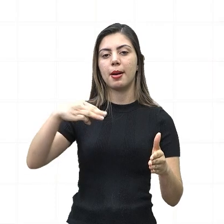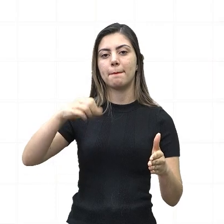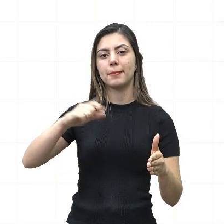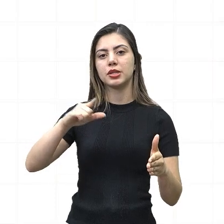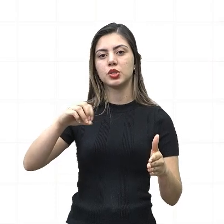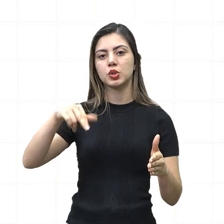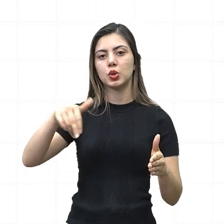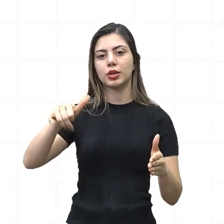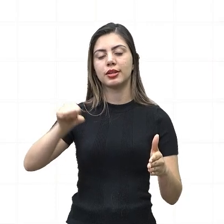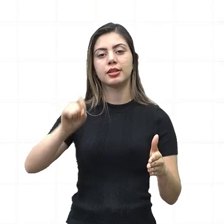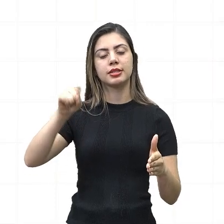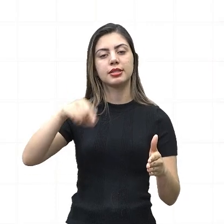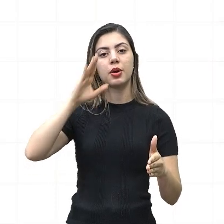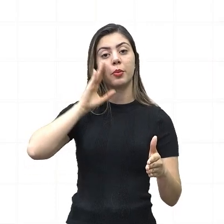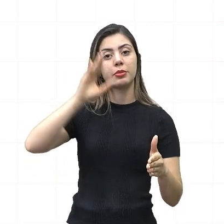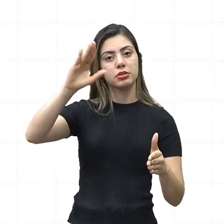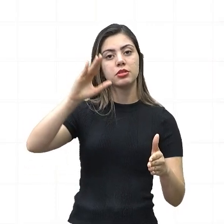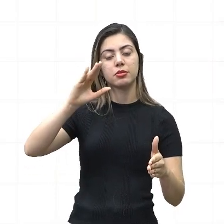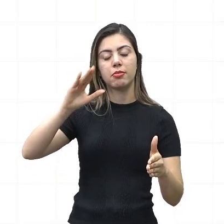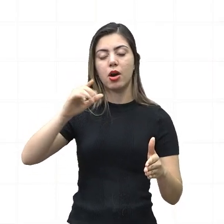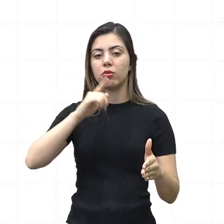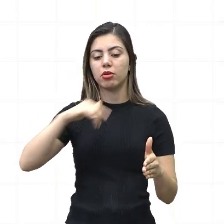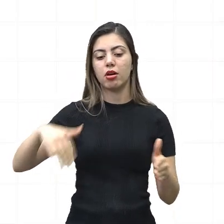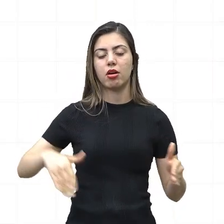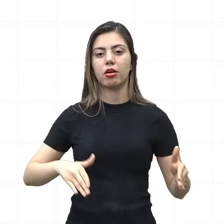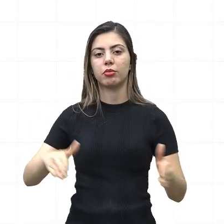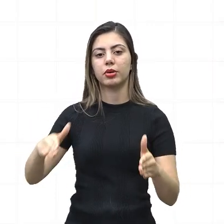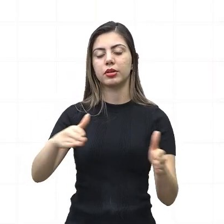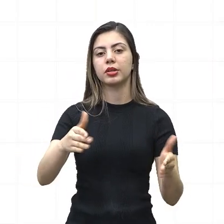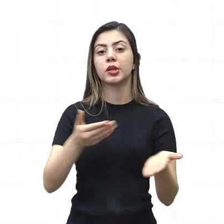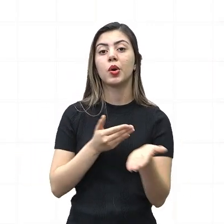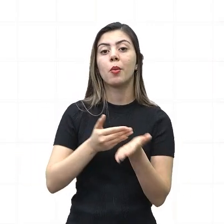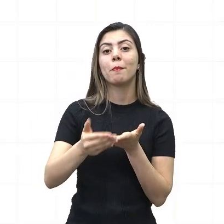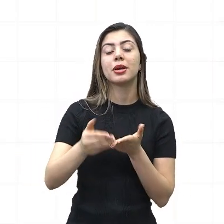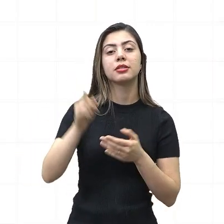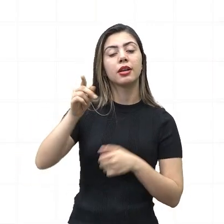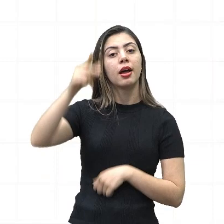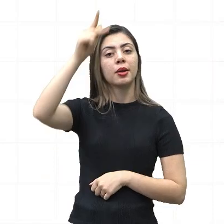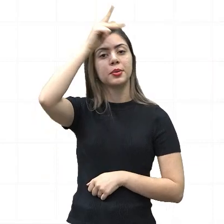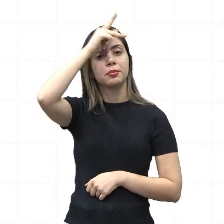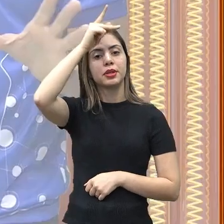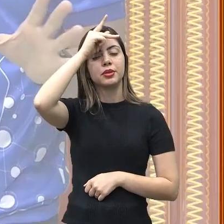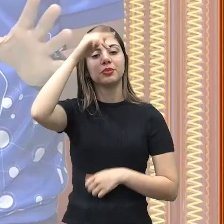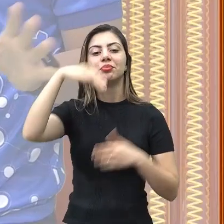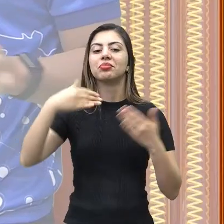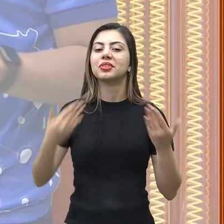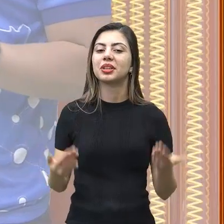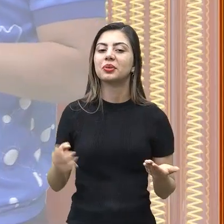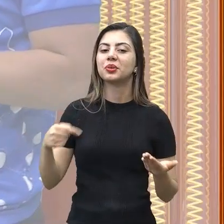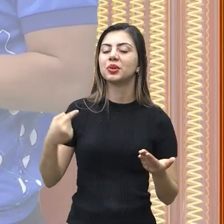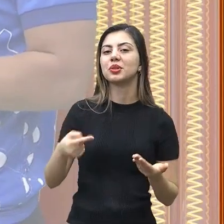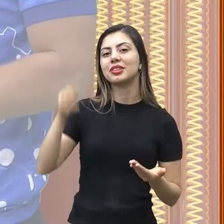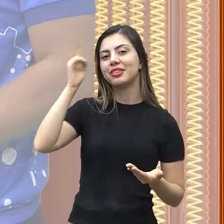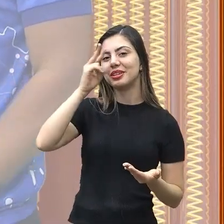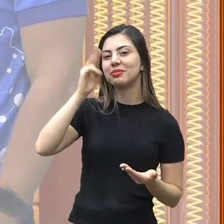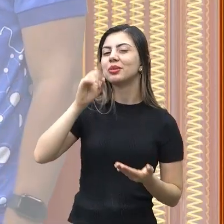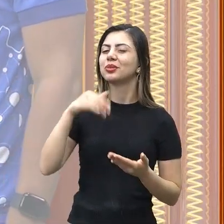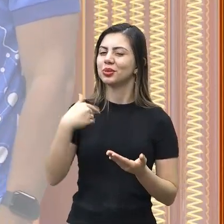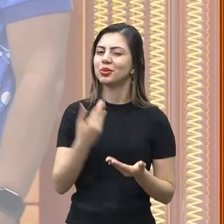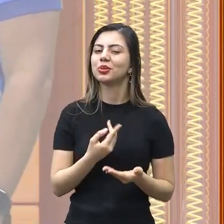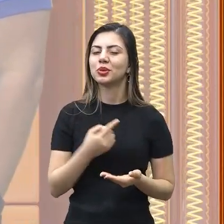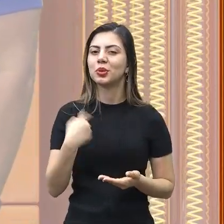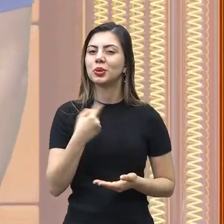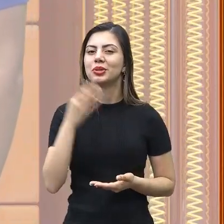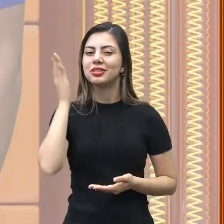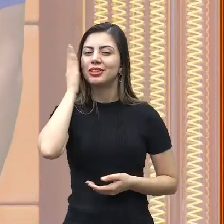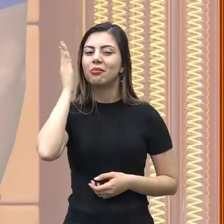conjunto de rios, né? E ele vai nascer lá na Cordilheira dos Andes. A gente vai relembrar agora aqui, né? A gente já sabe que a bacia